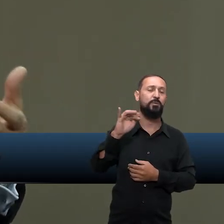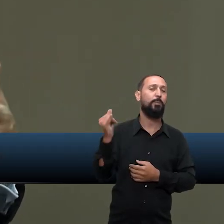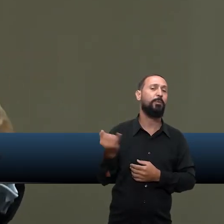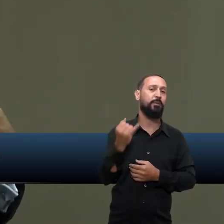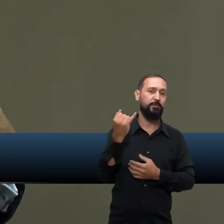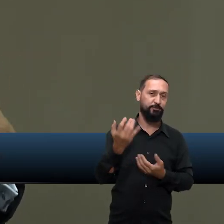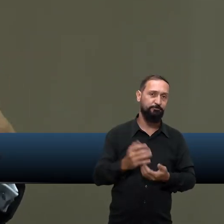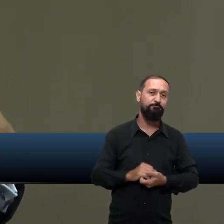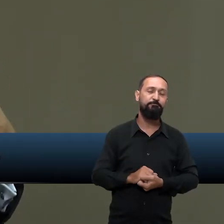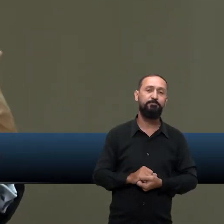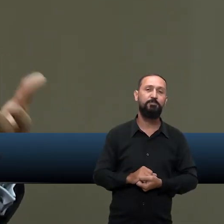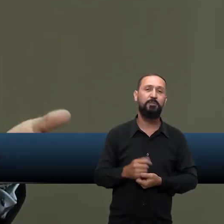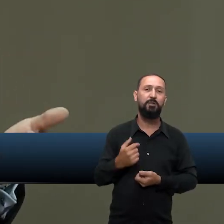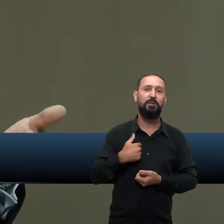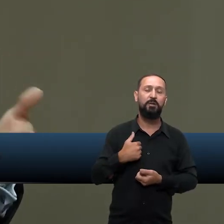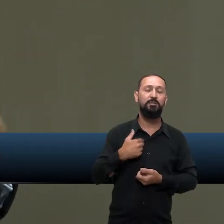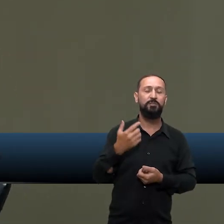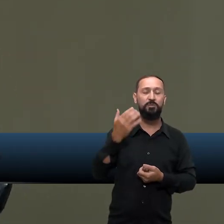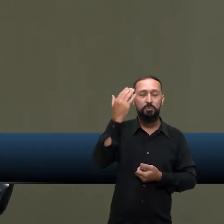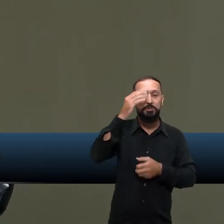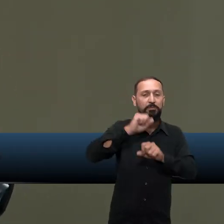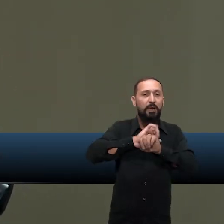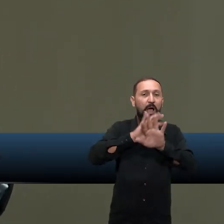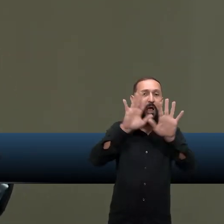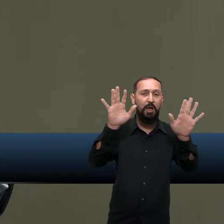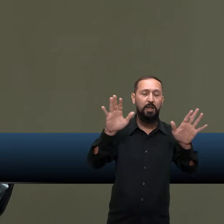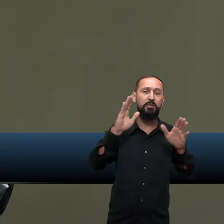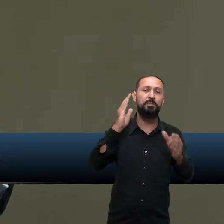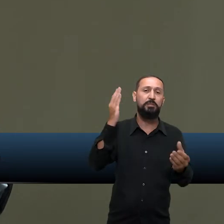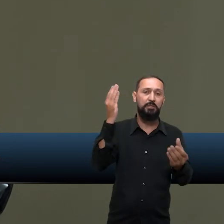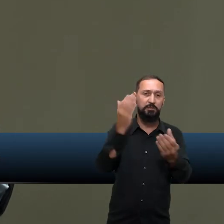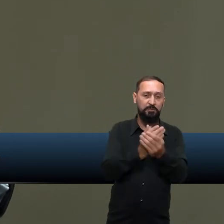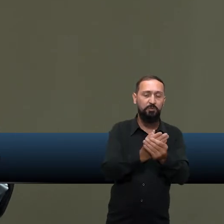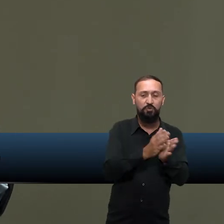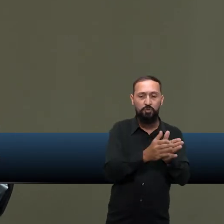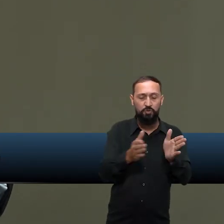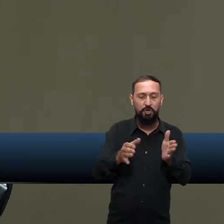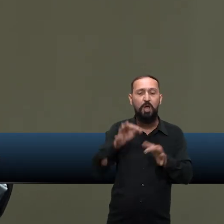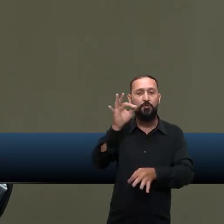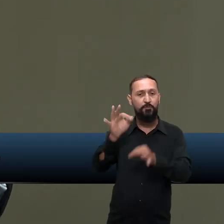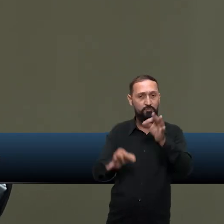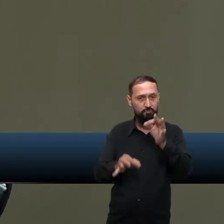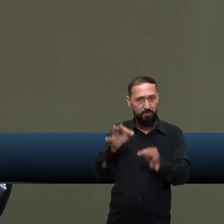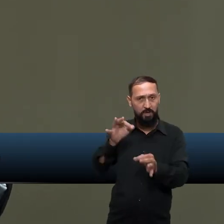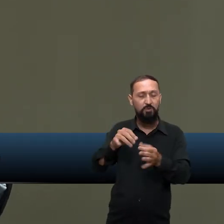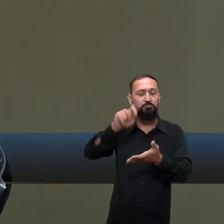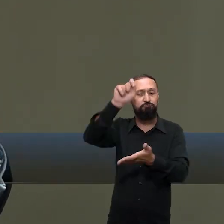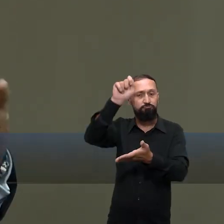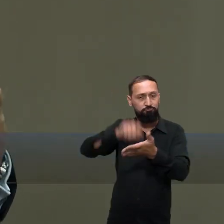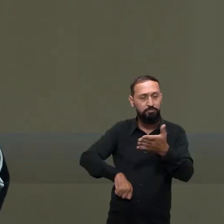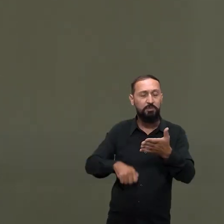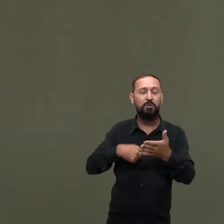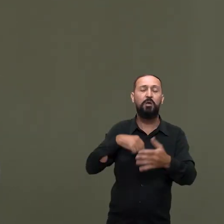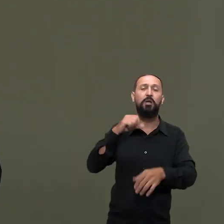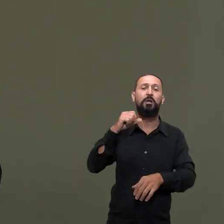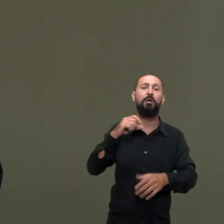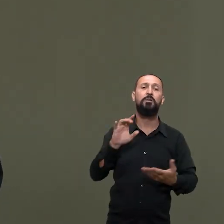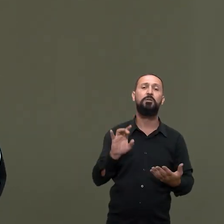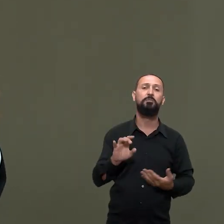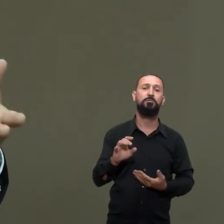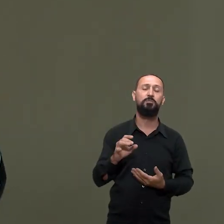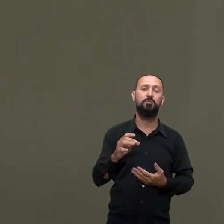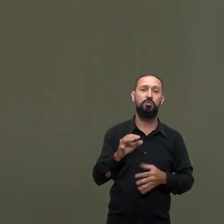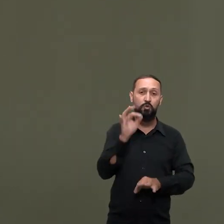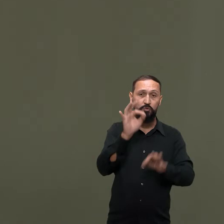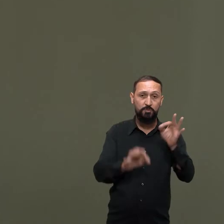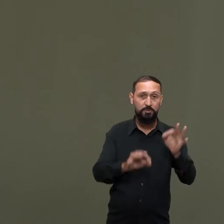grandes, mas chegamos a bom termo, e essas ações estão transitadas em julgado, e estamos agora com